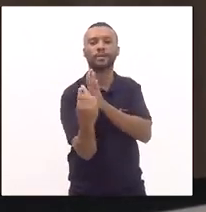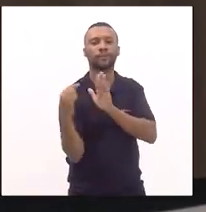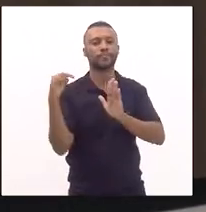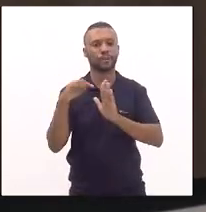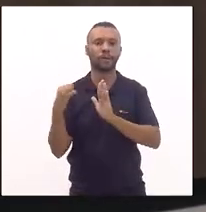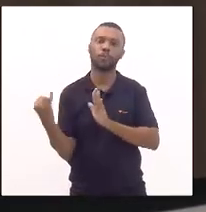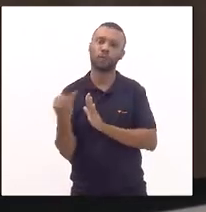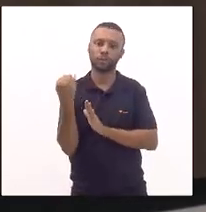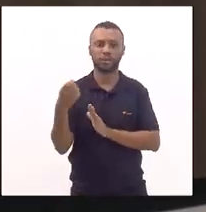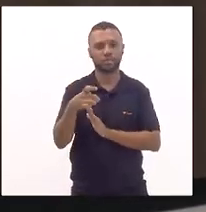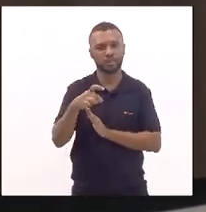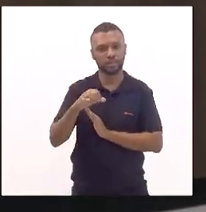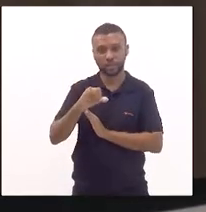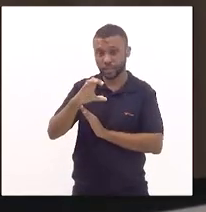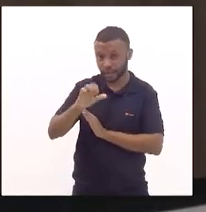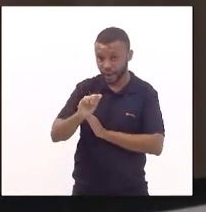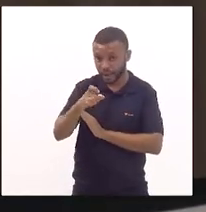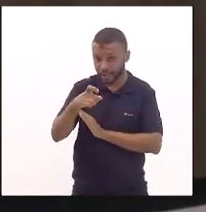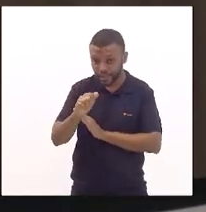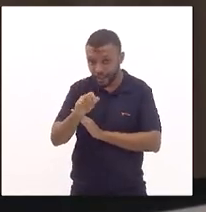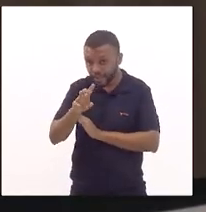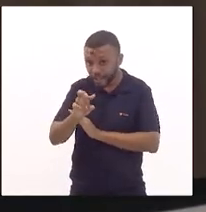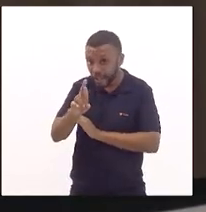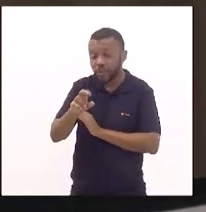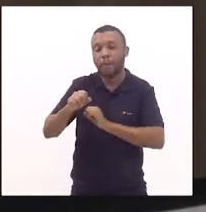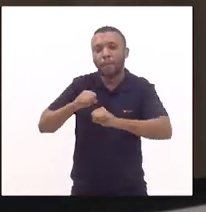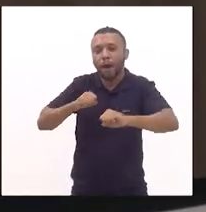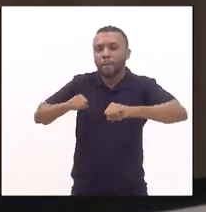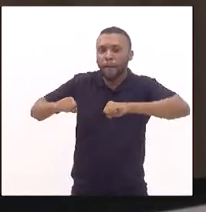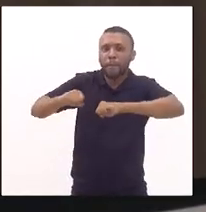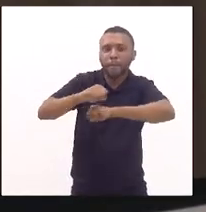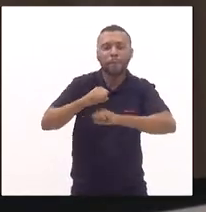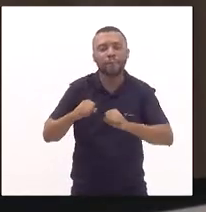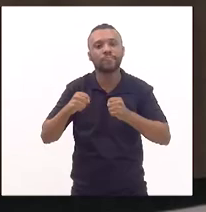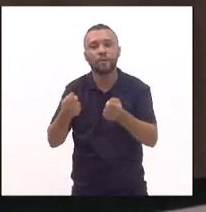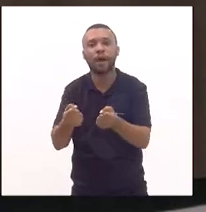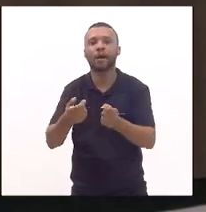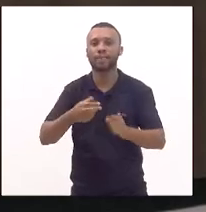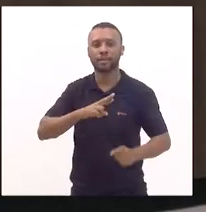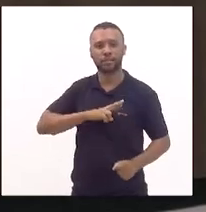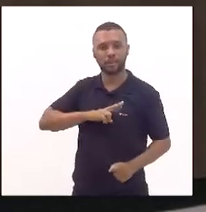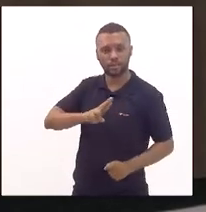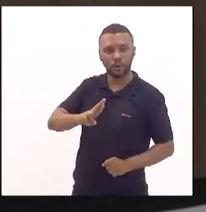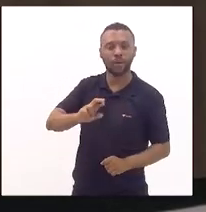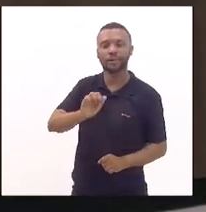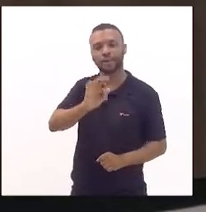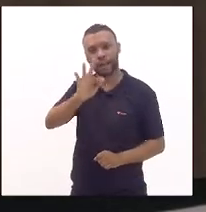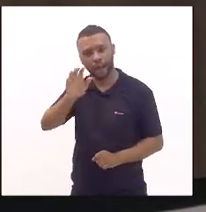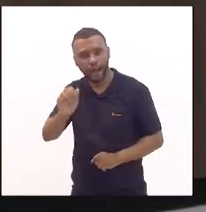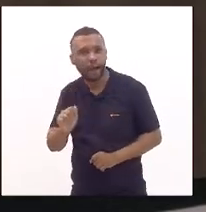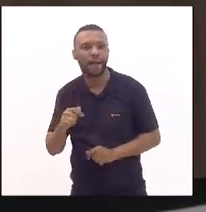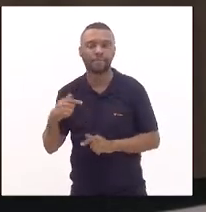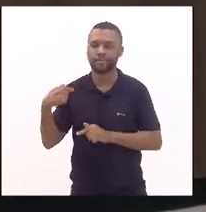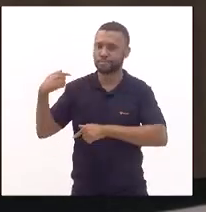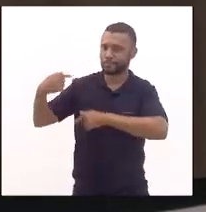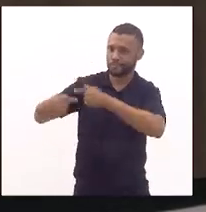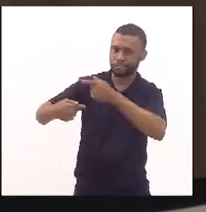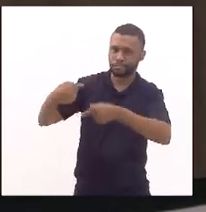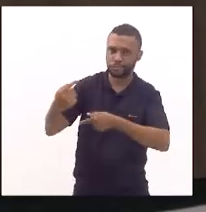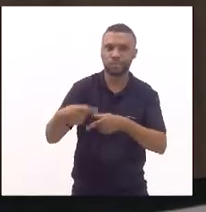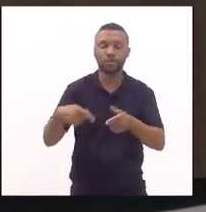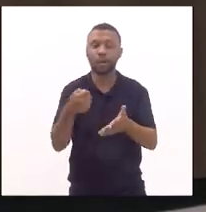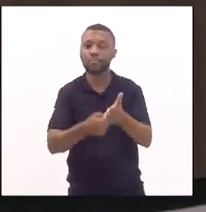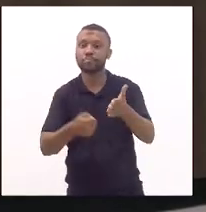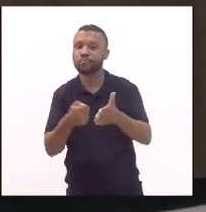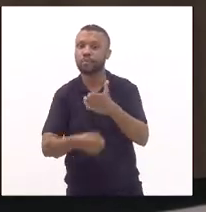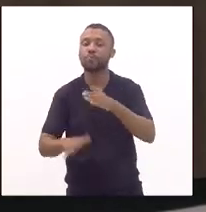Chica Xavier, sua luta em defesa das religiões de matriz africana, sua luta em defesa da inclusão do negro